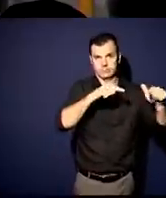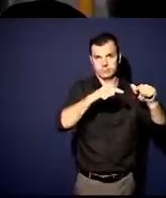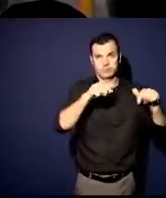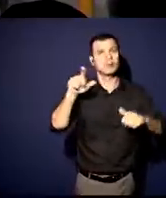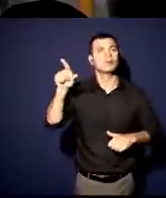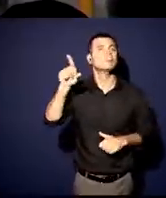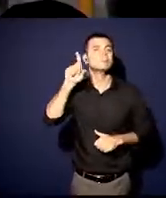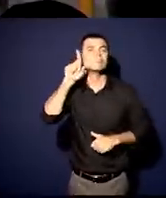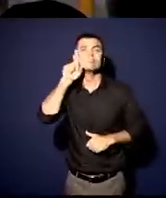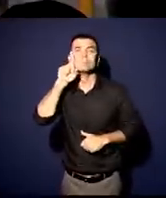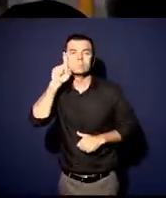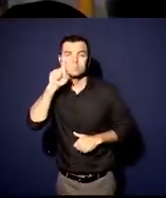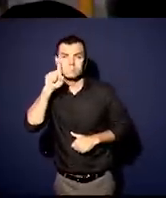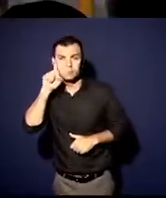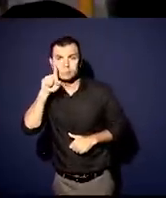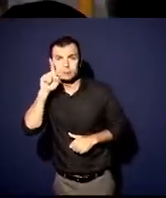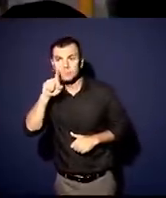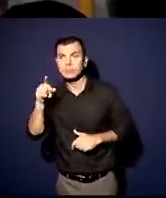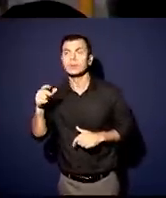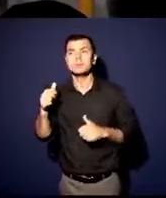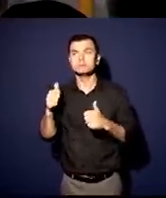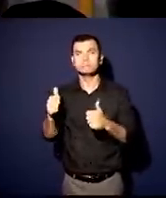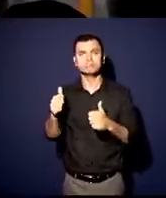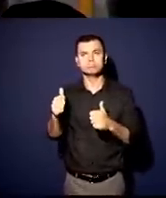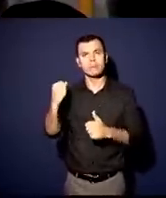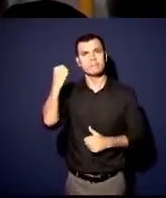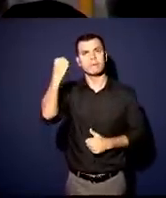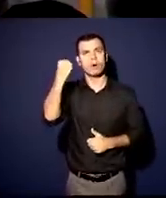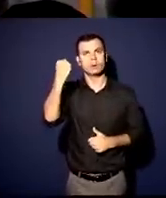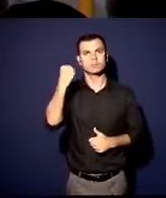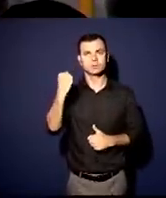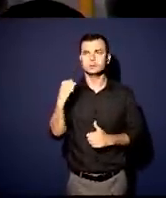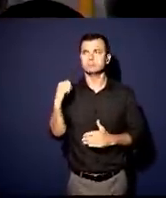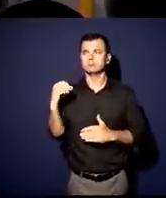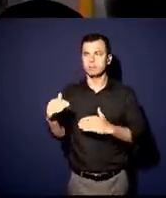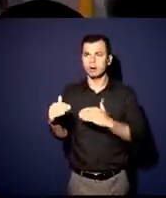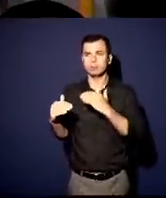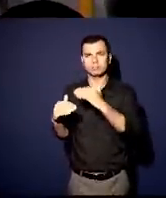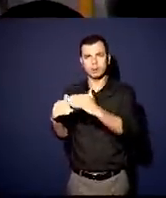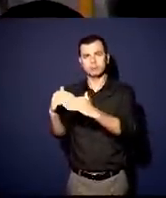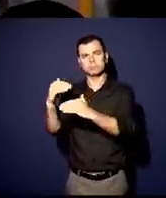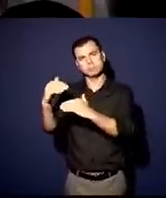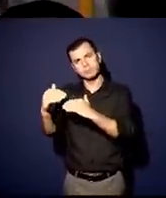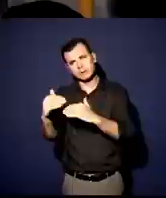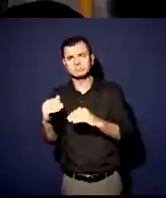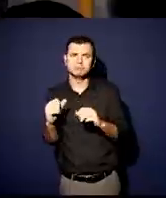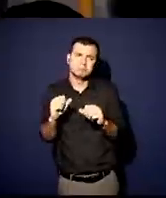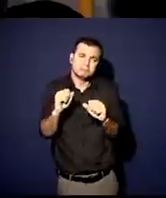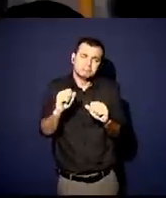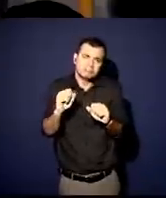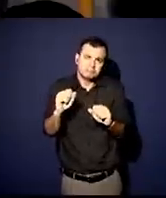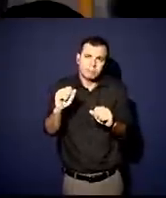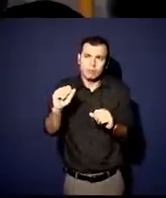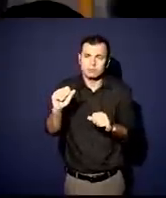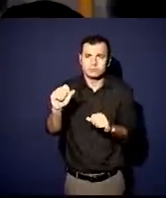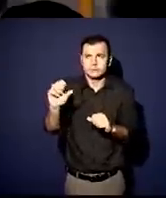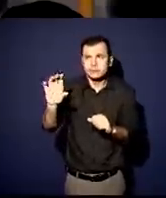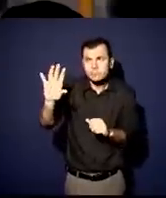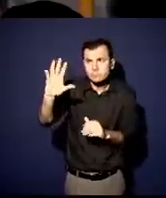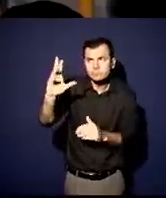assim, extremamente dinâmica e forte. Mesmo você levando em conta que pode ter um erro